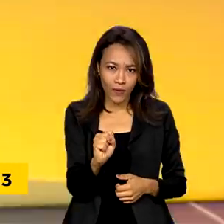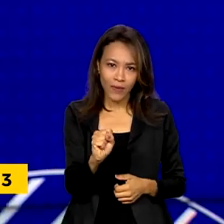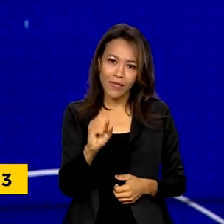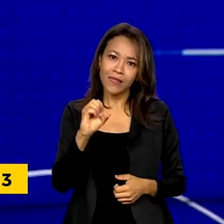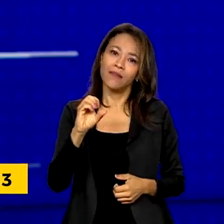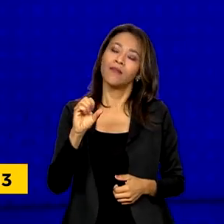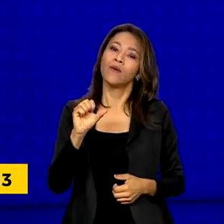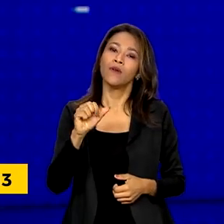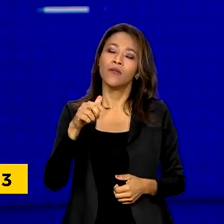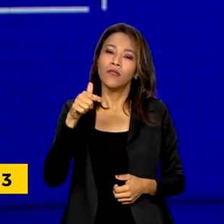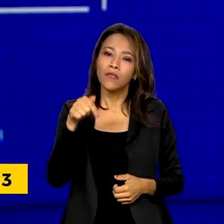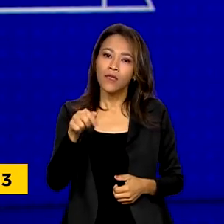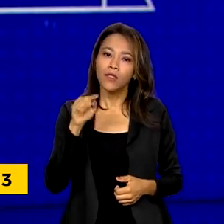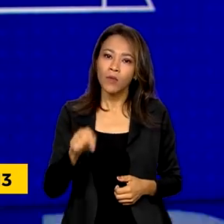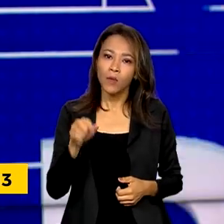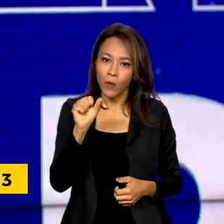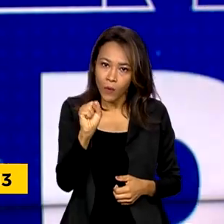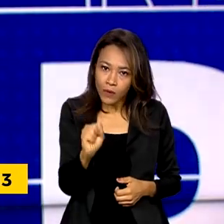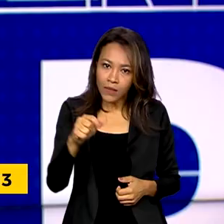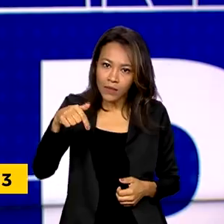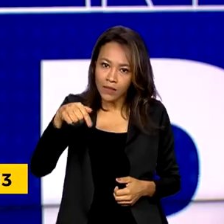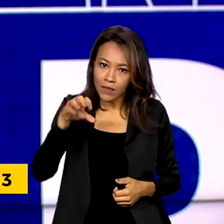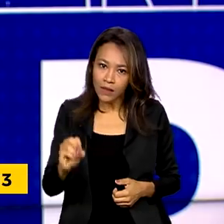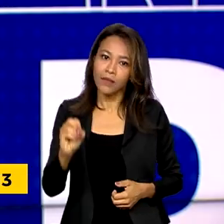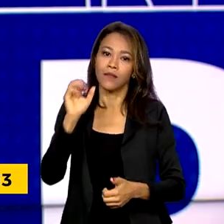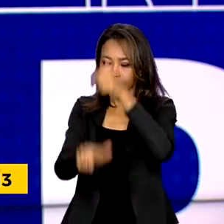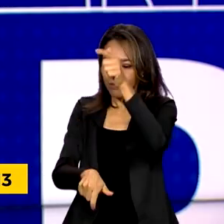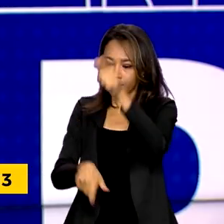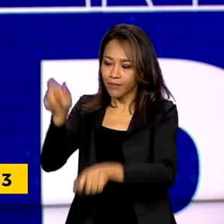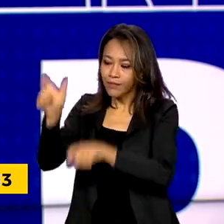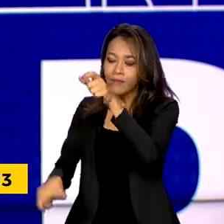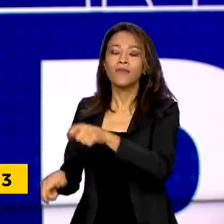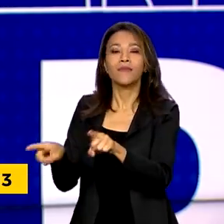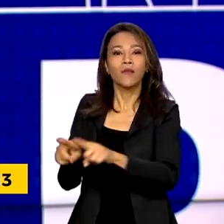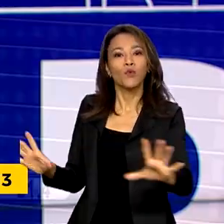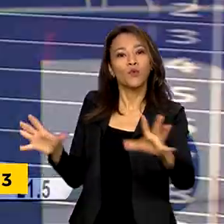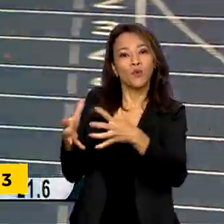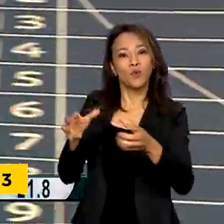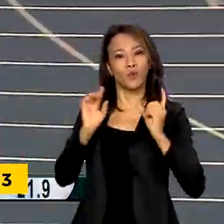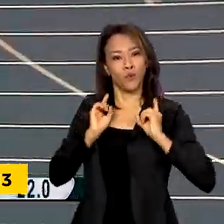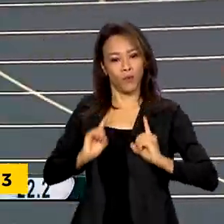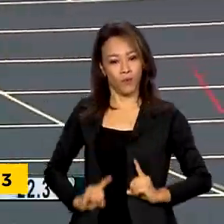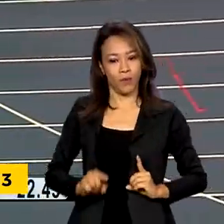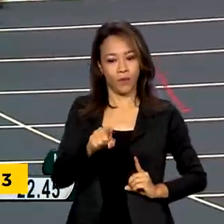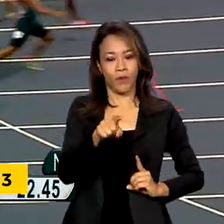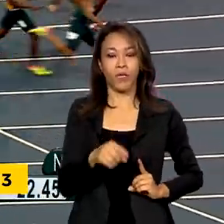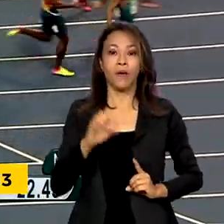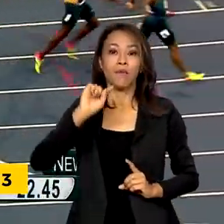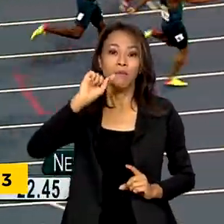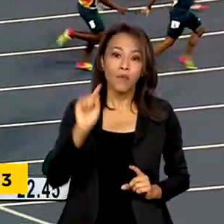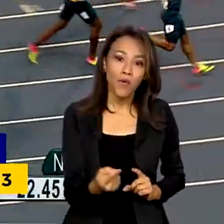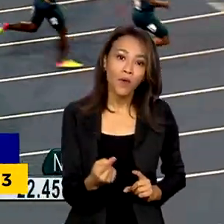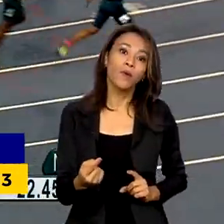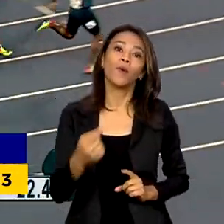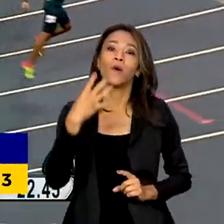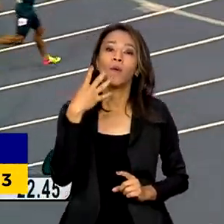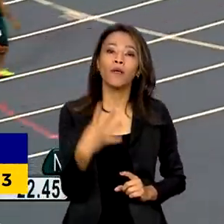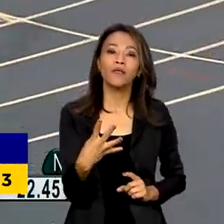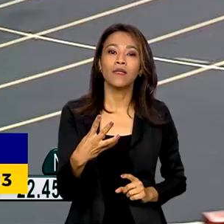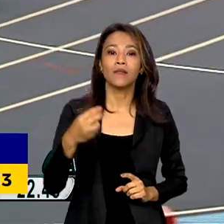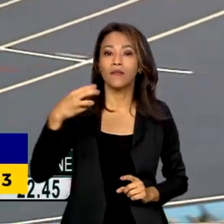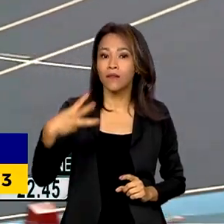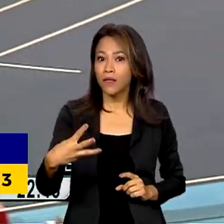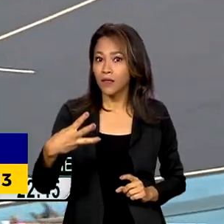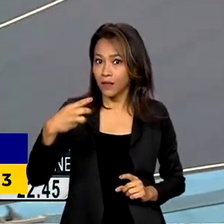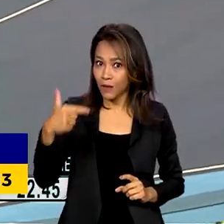desportistas que fazem parte dos programas olímpicos e paralímpico são 1432 na categoria atleta